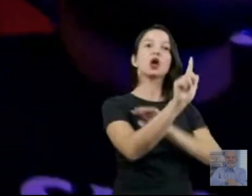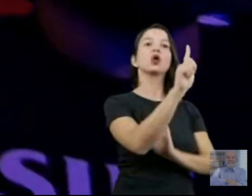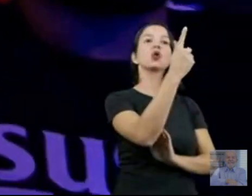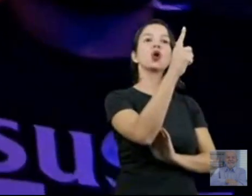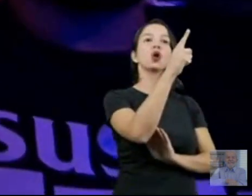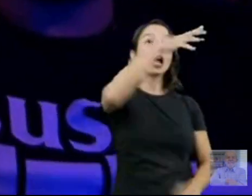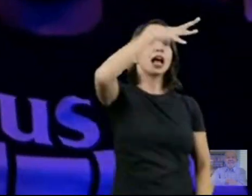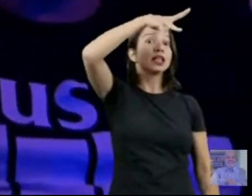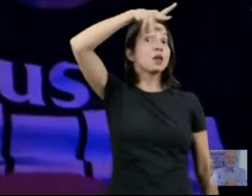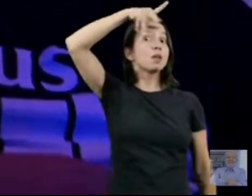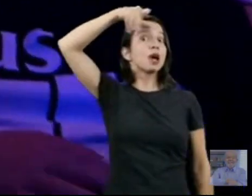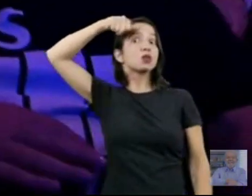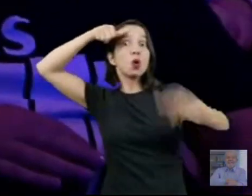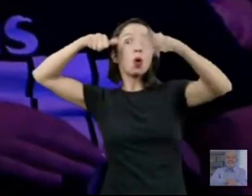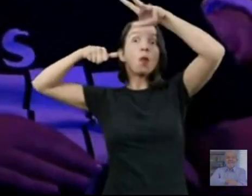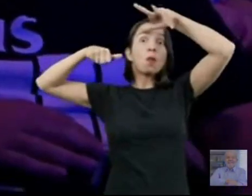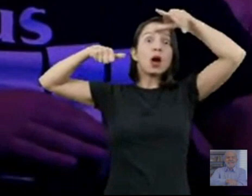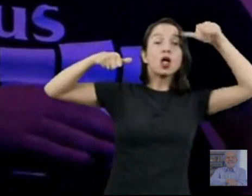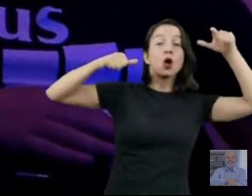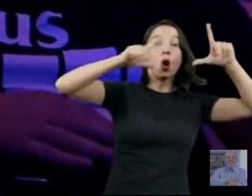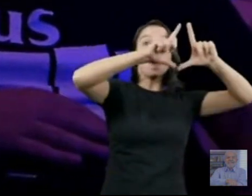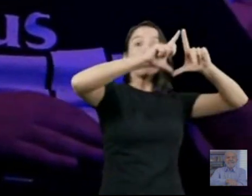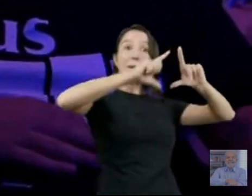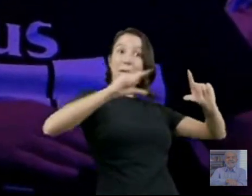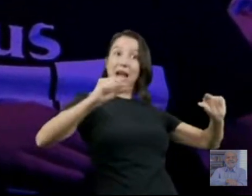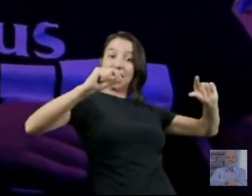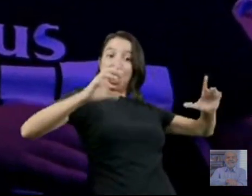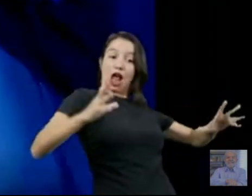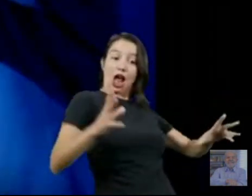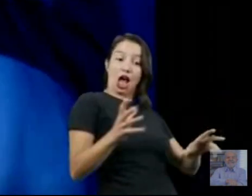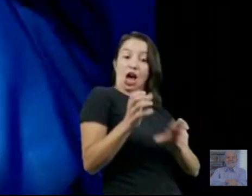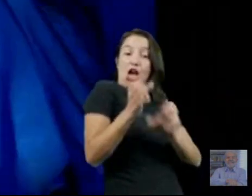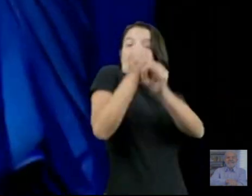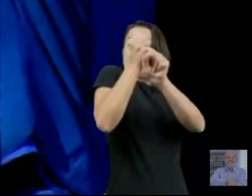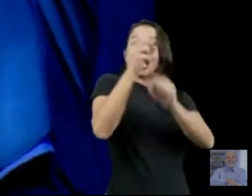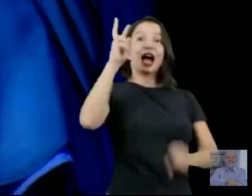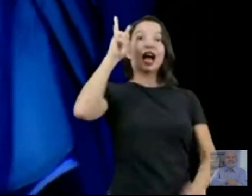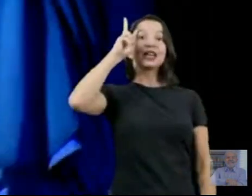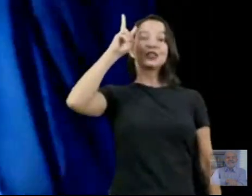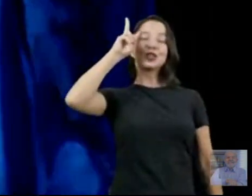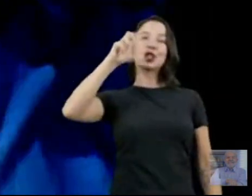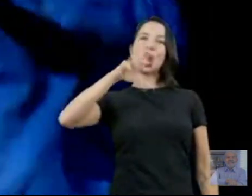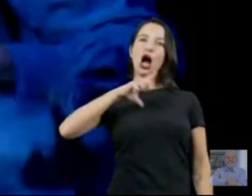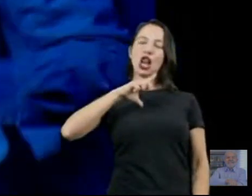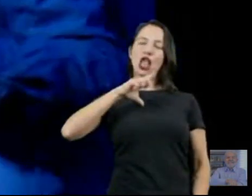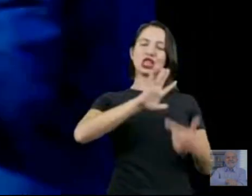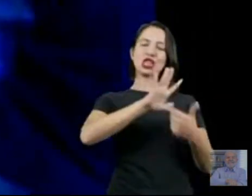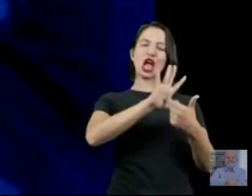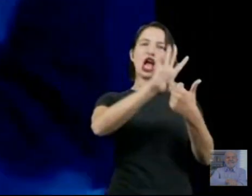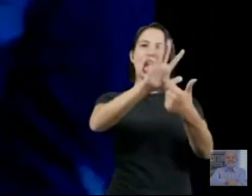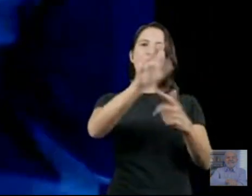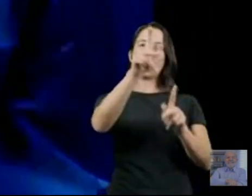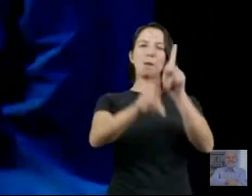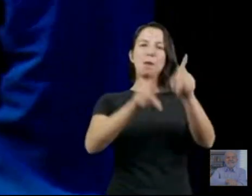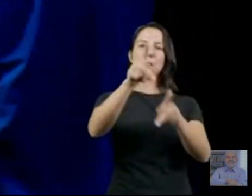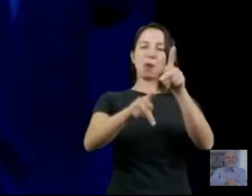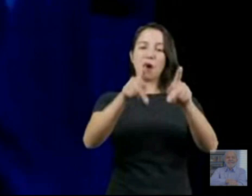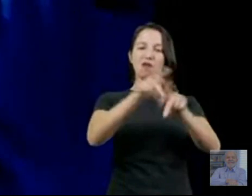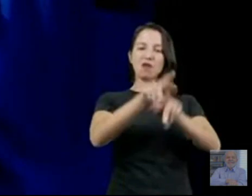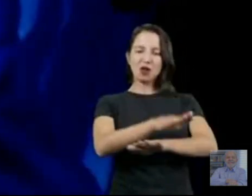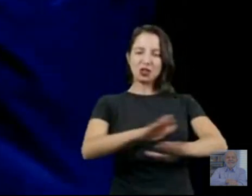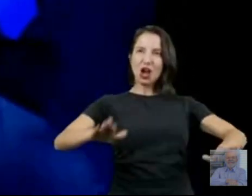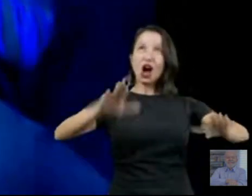mais, formam sua freguesia, chão que pra Cora foi céu, barros dos